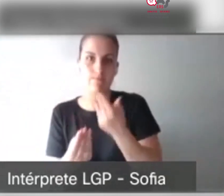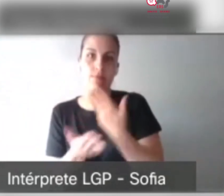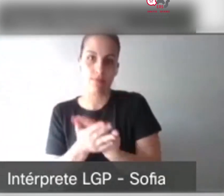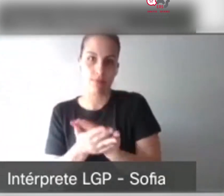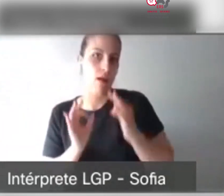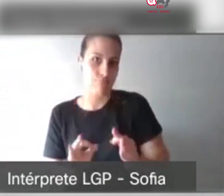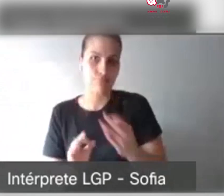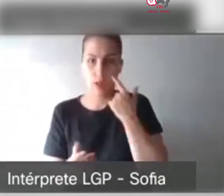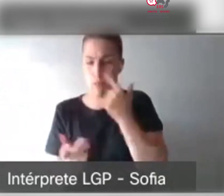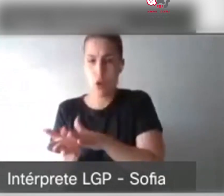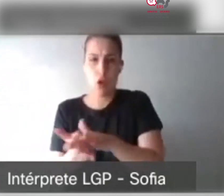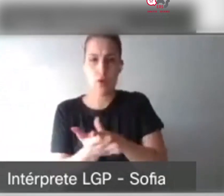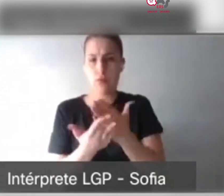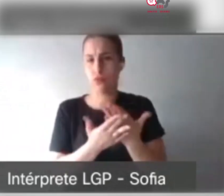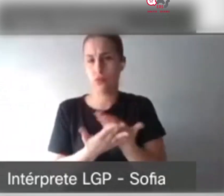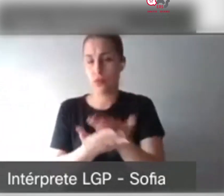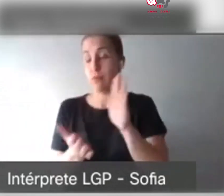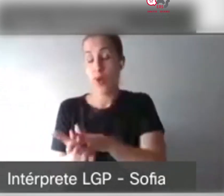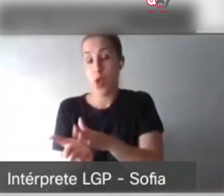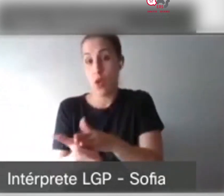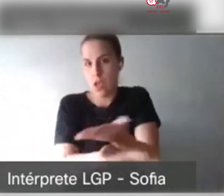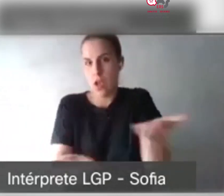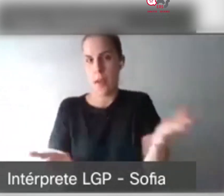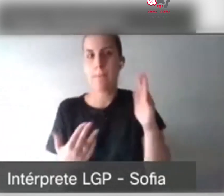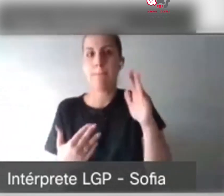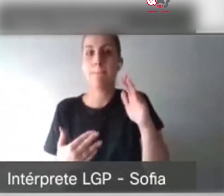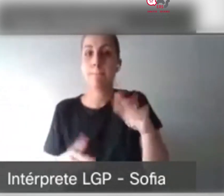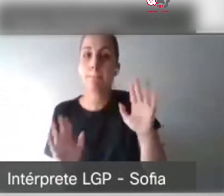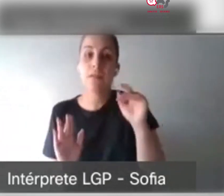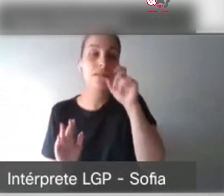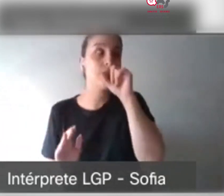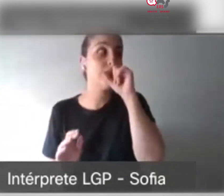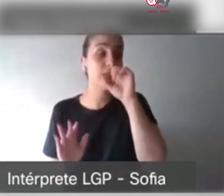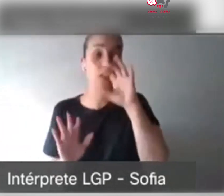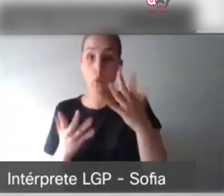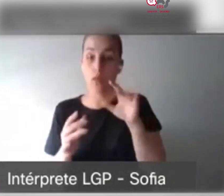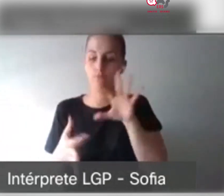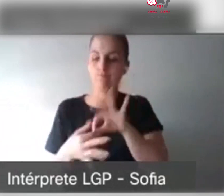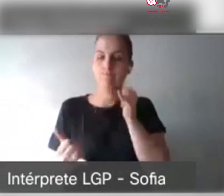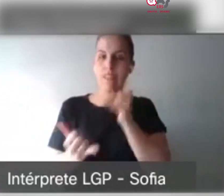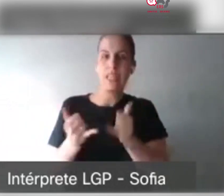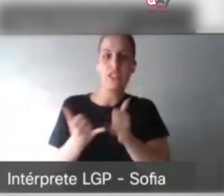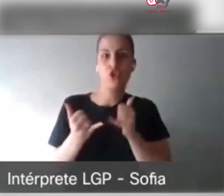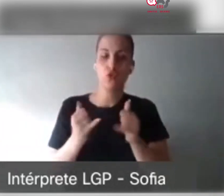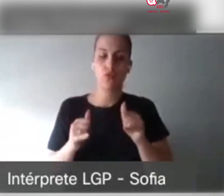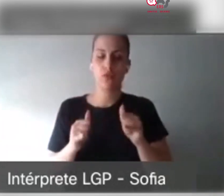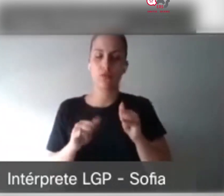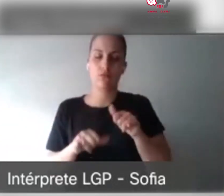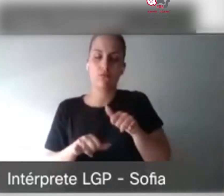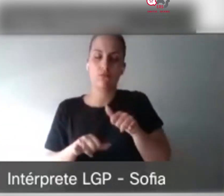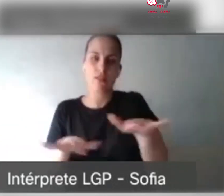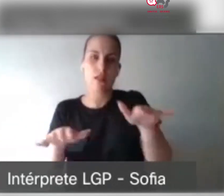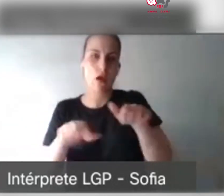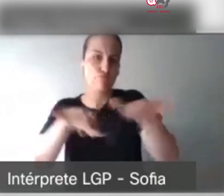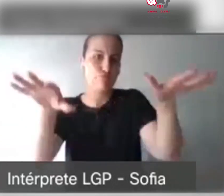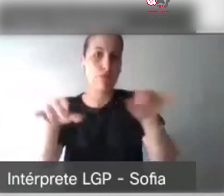evidência sobre isso, mas quando confrontados com o risco de propagação da infecção, com o risco que isto